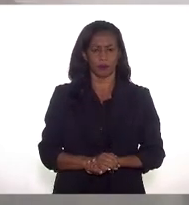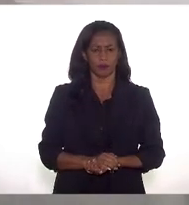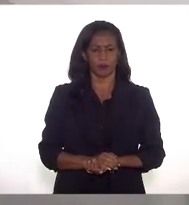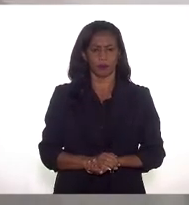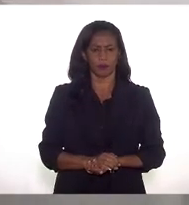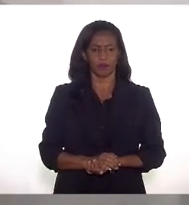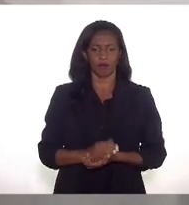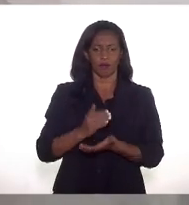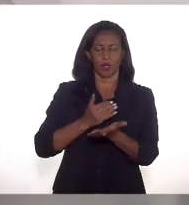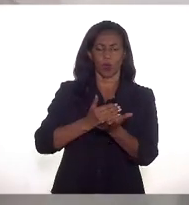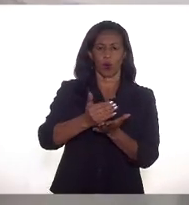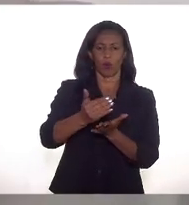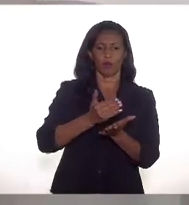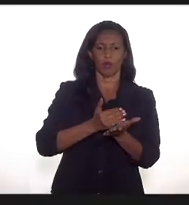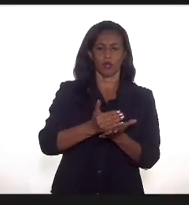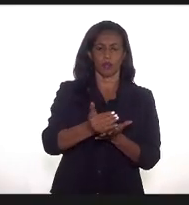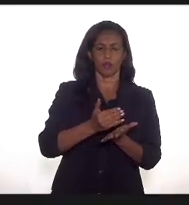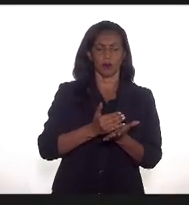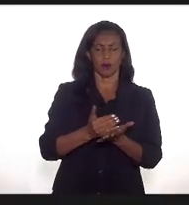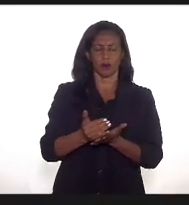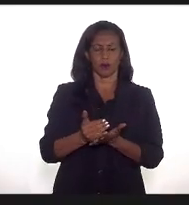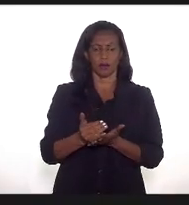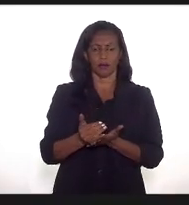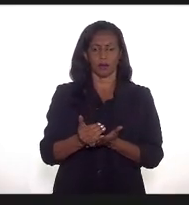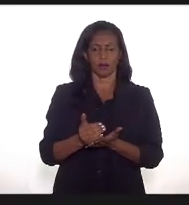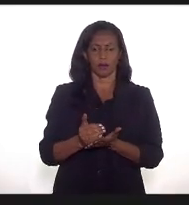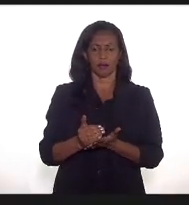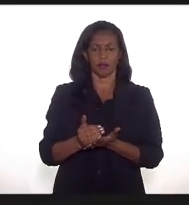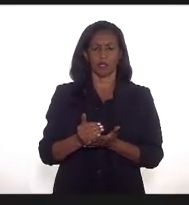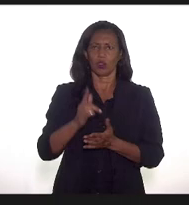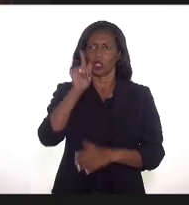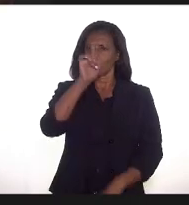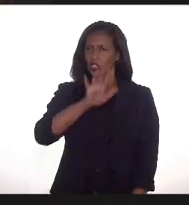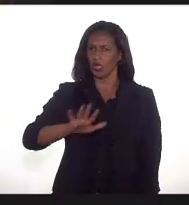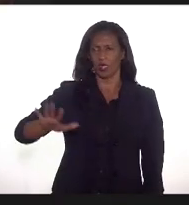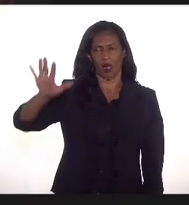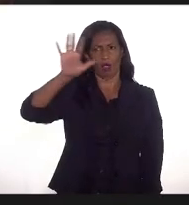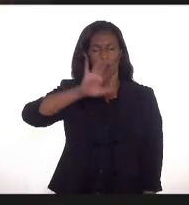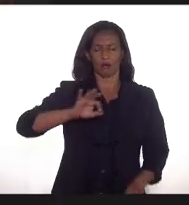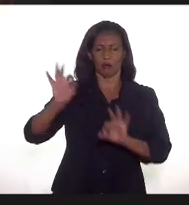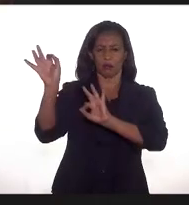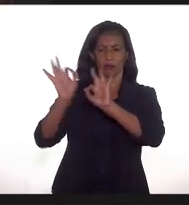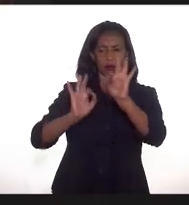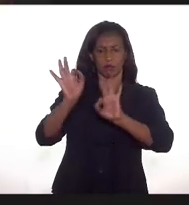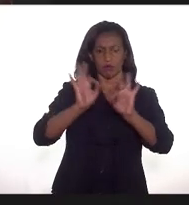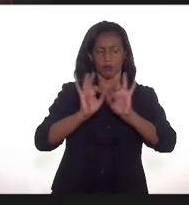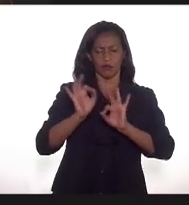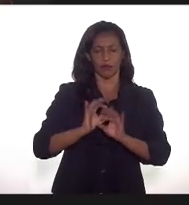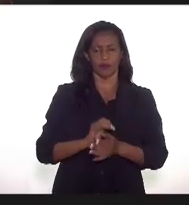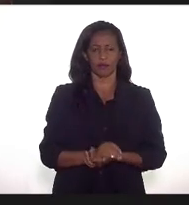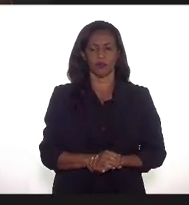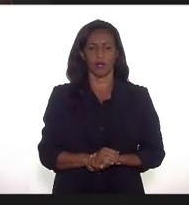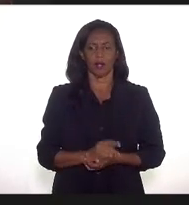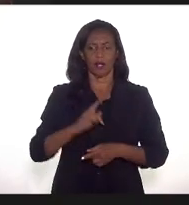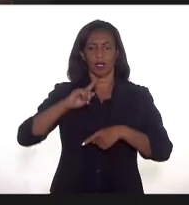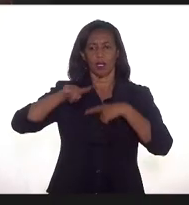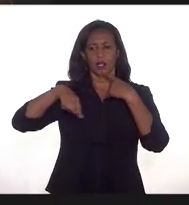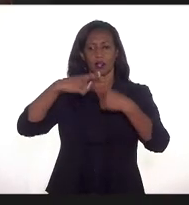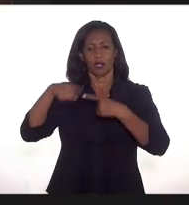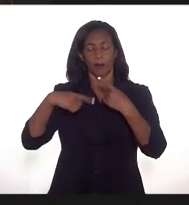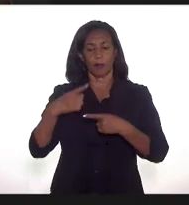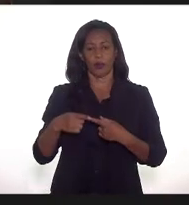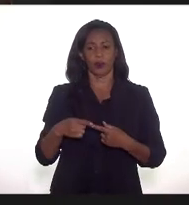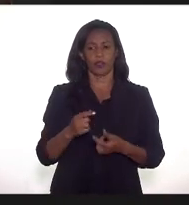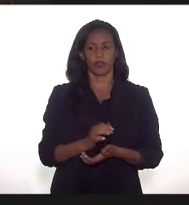e eu começaria colocando as linhas gerais do planejamento dessa peça, depois eu